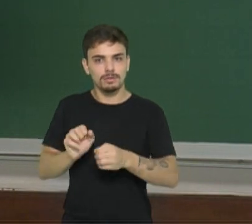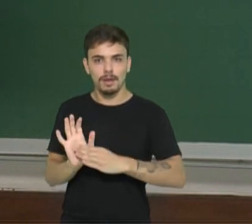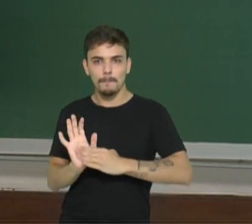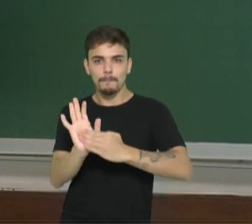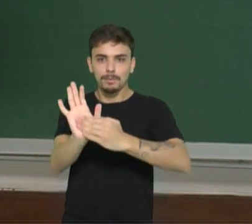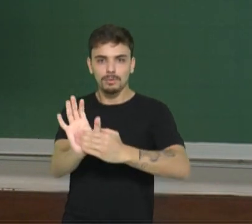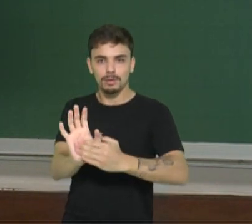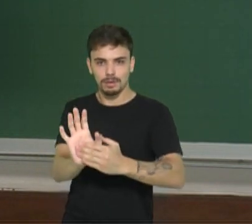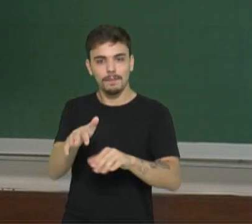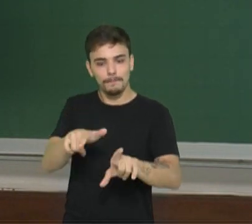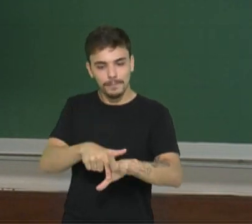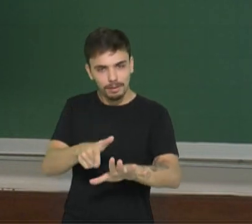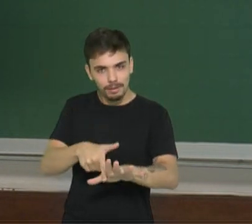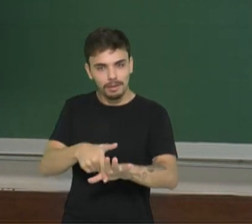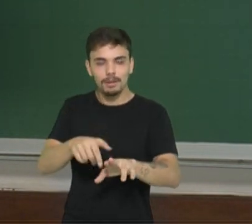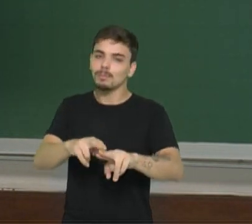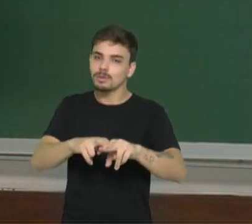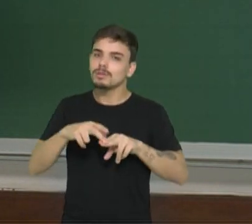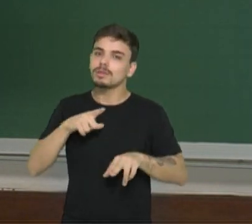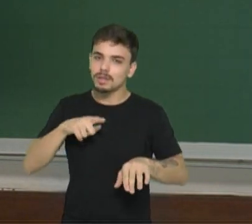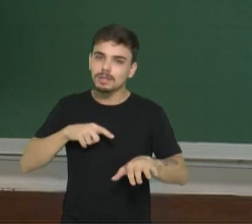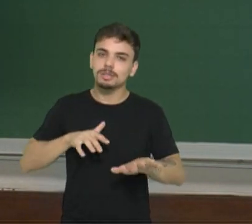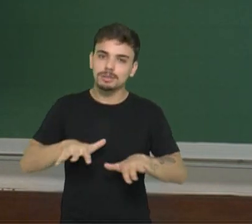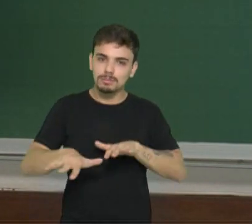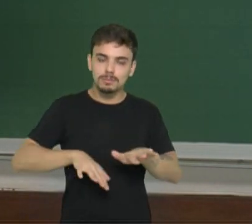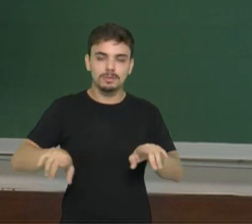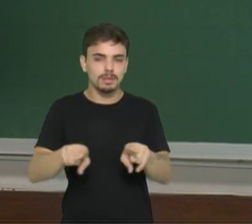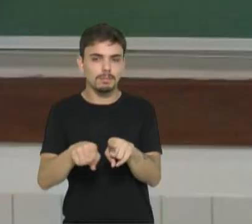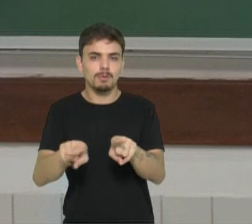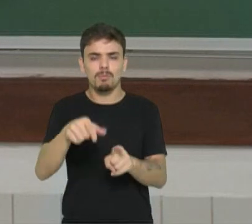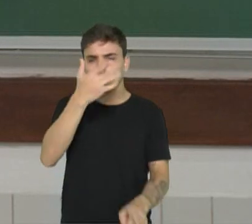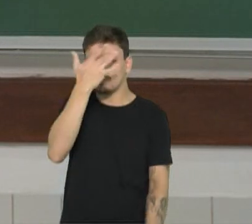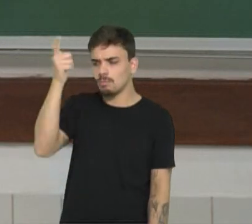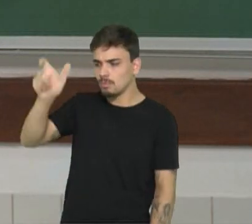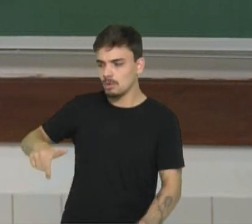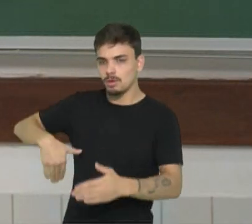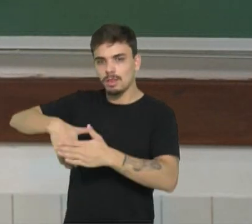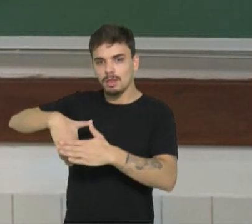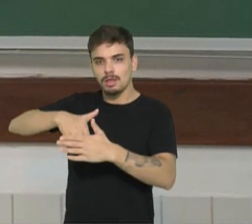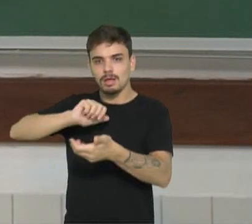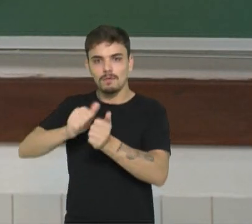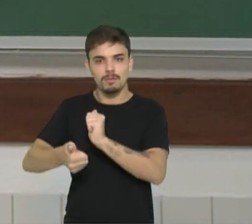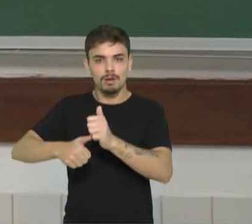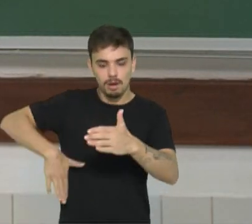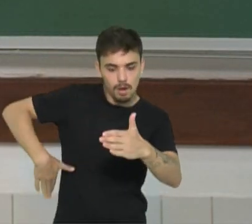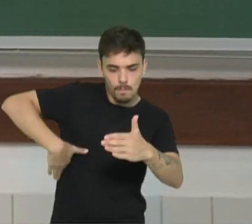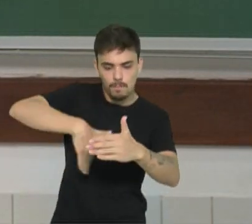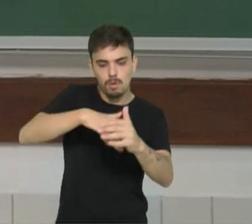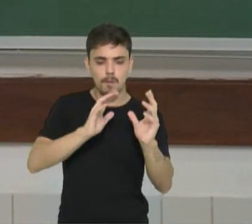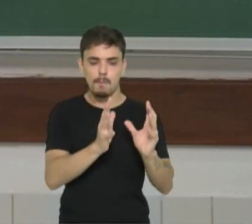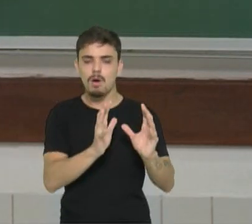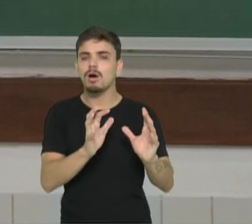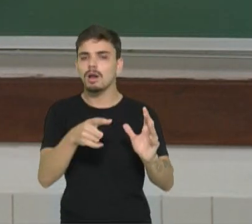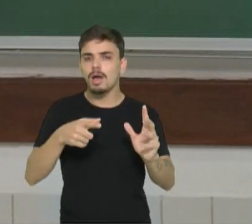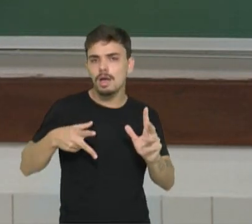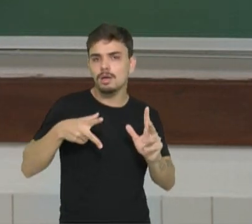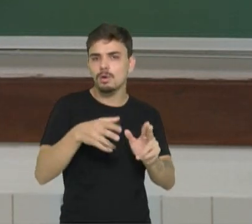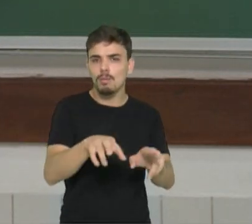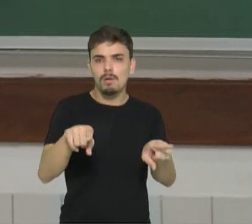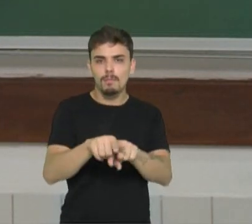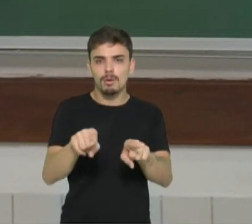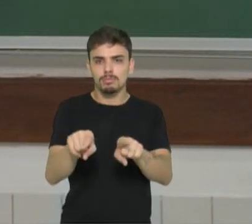por isso que estamos nos deslocando. Quando um jogador vai lá chutar a bola, a força que ele põe na bola é a mesma força que